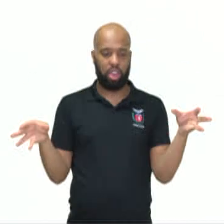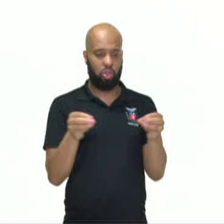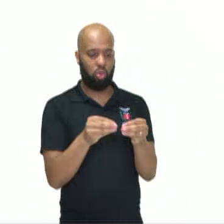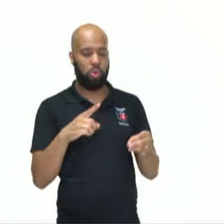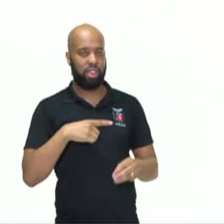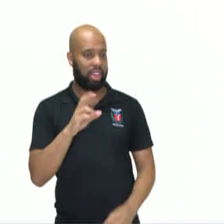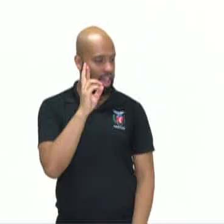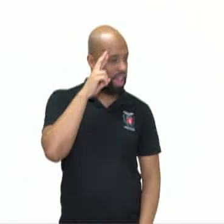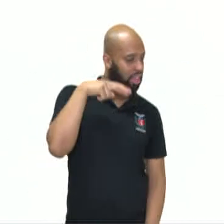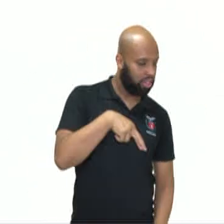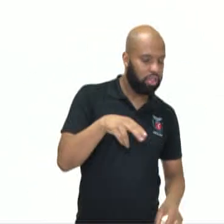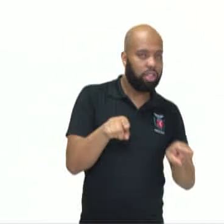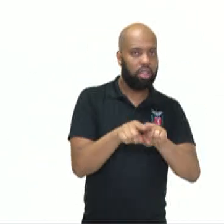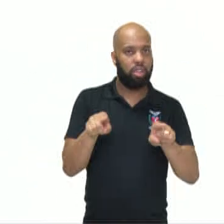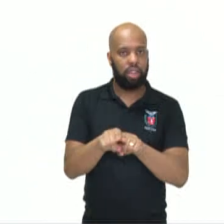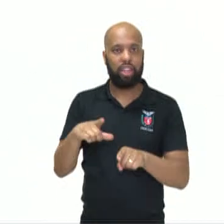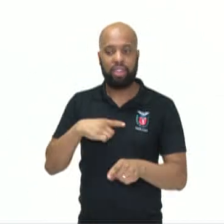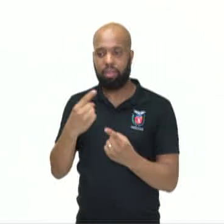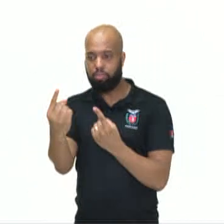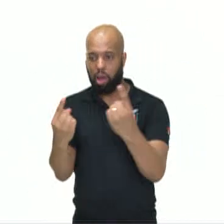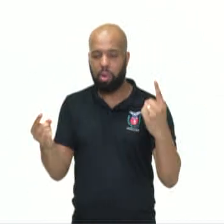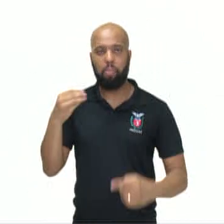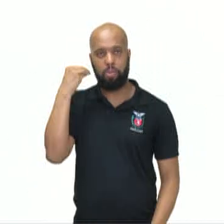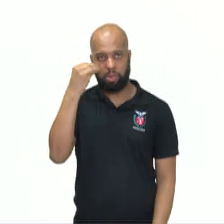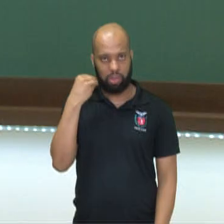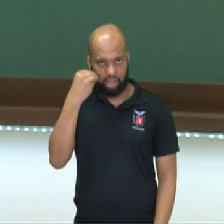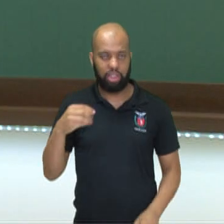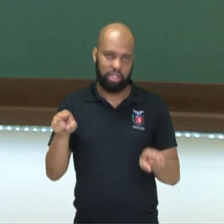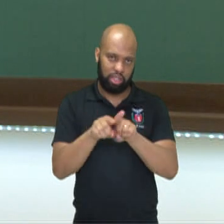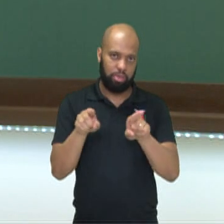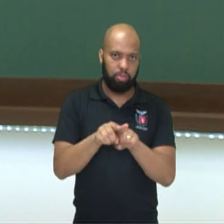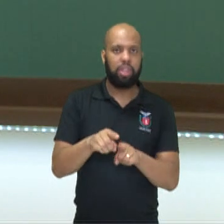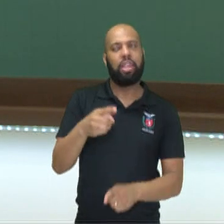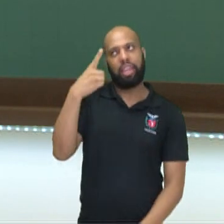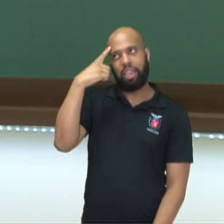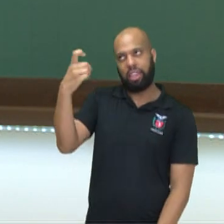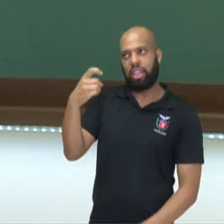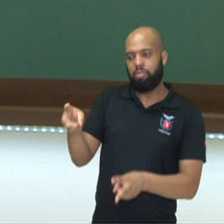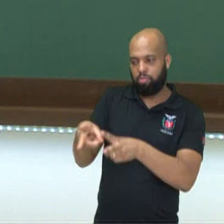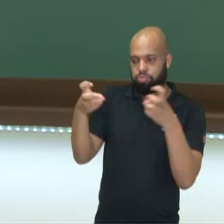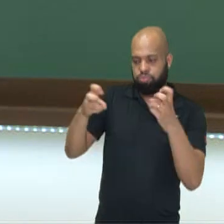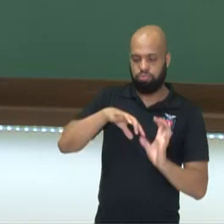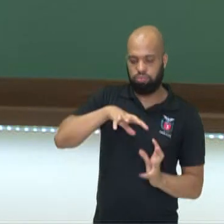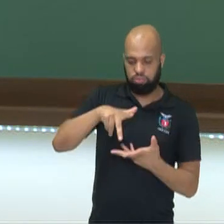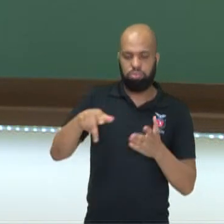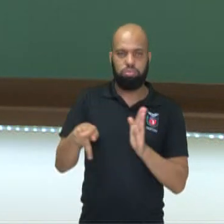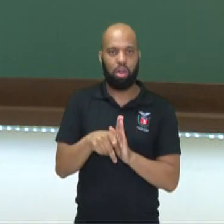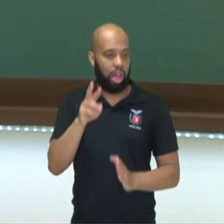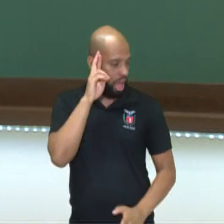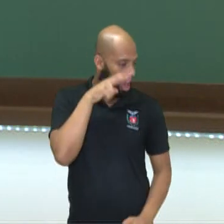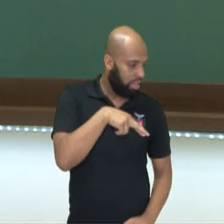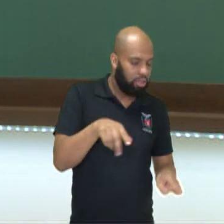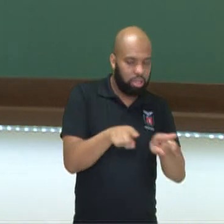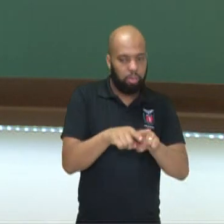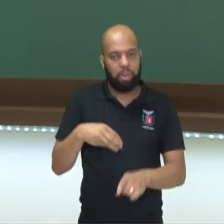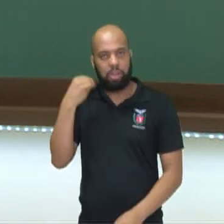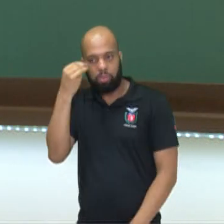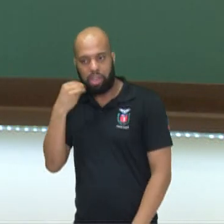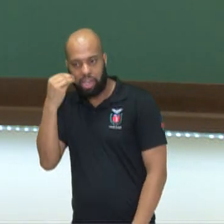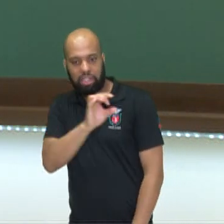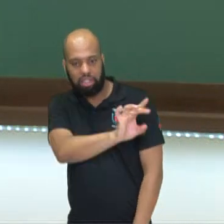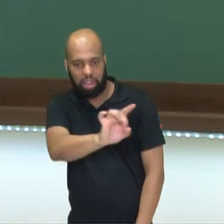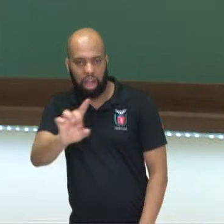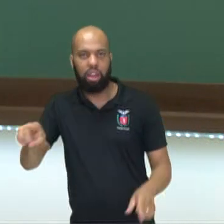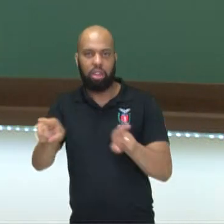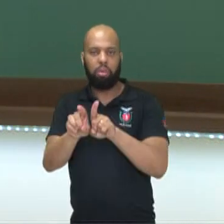entre o racionalismo e o empirismo, a ideia de se conceber o mundo através da razão e das experiências sensíveis. O Kant